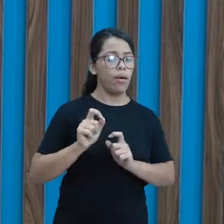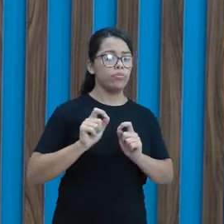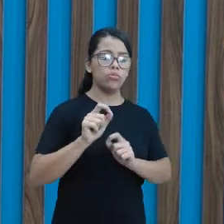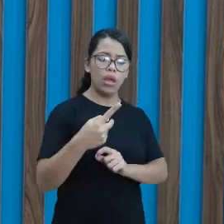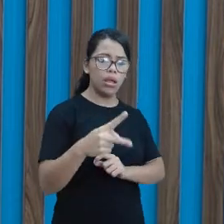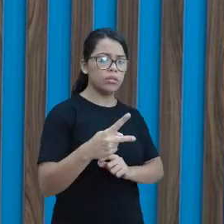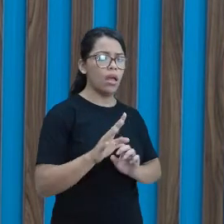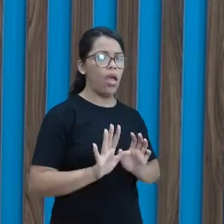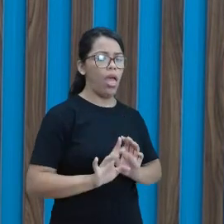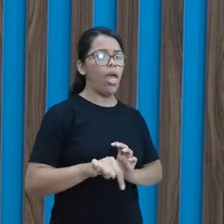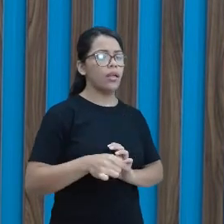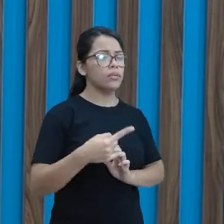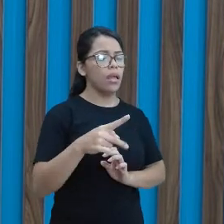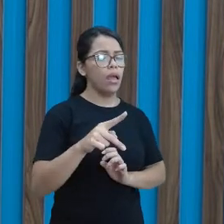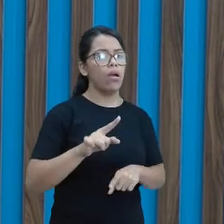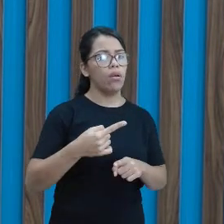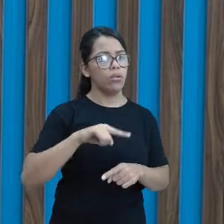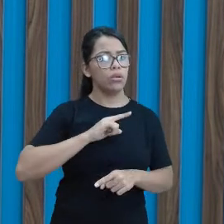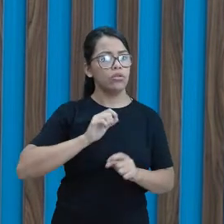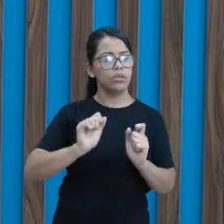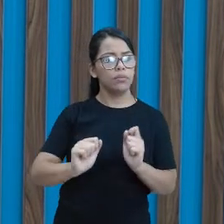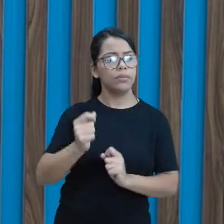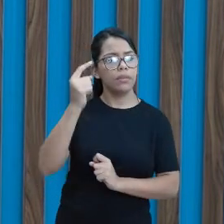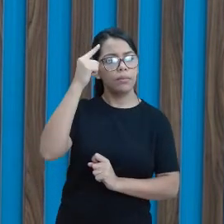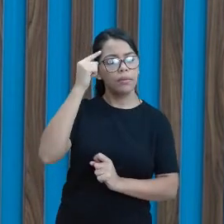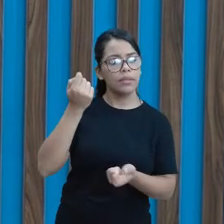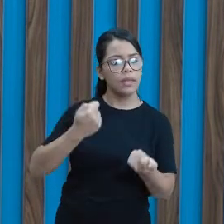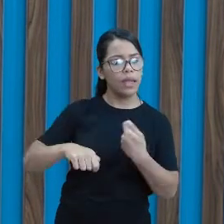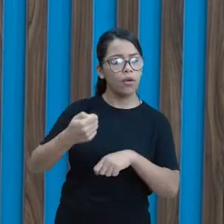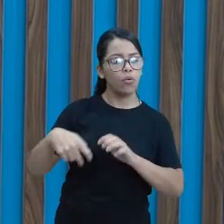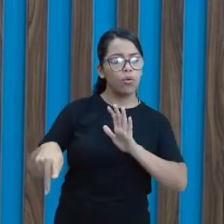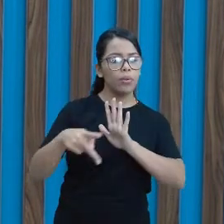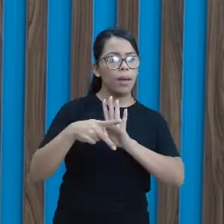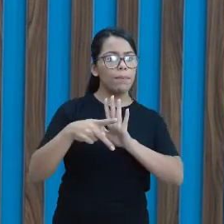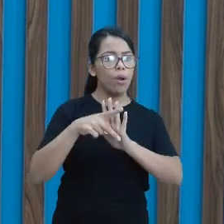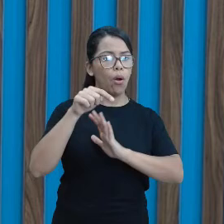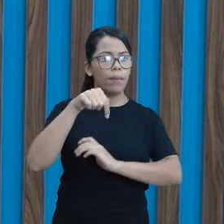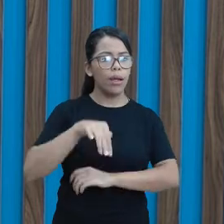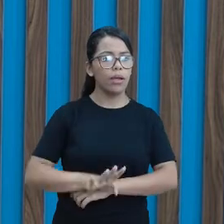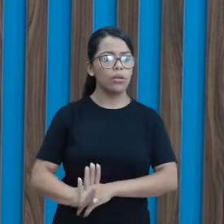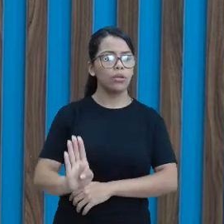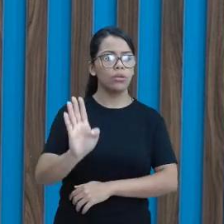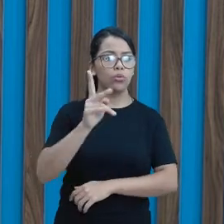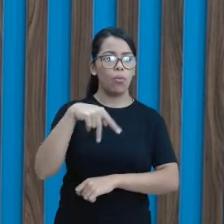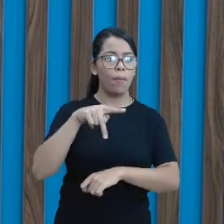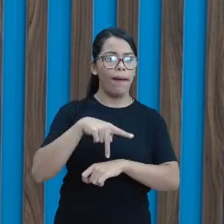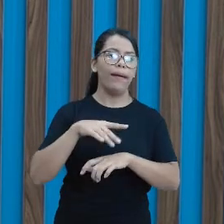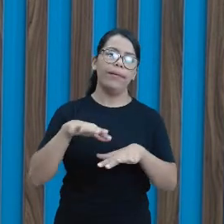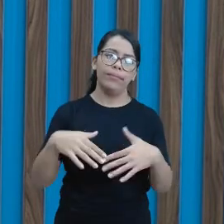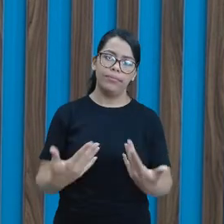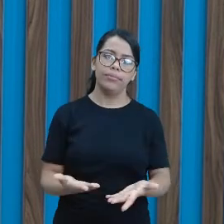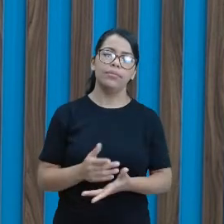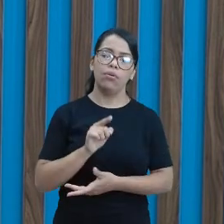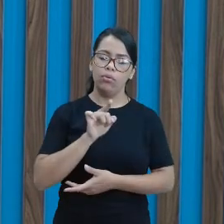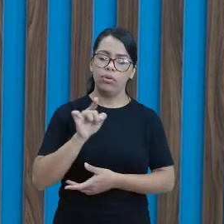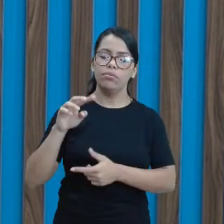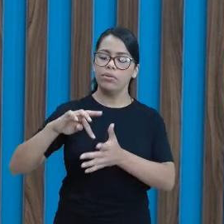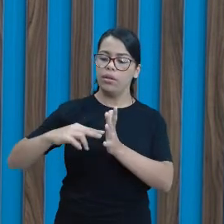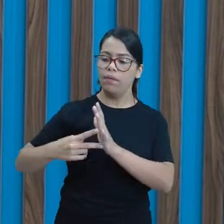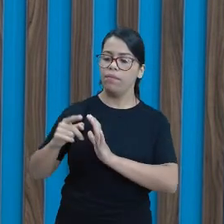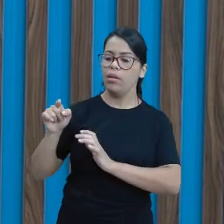também na economia do nosso país. Então, essas barreiras são justamente essas questões aí, tá certo, gente? Então,